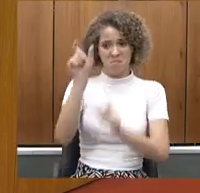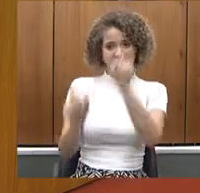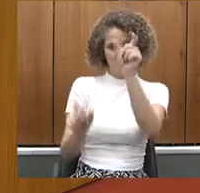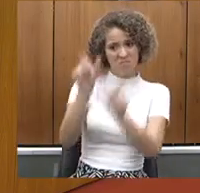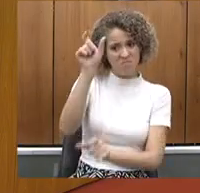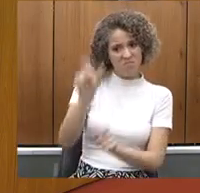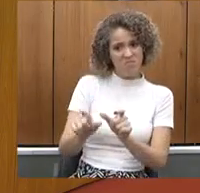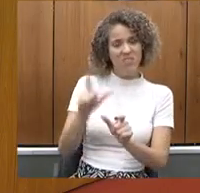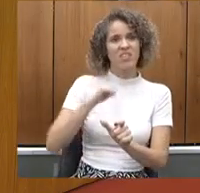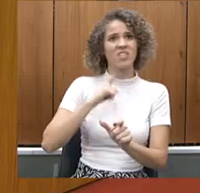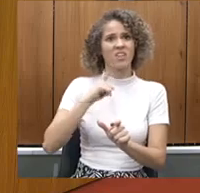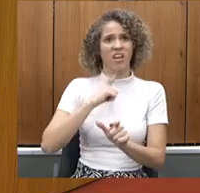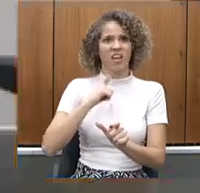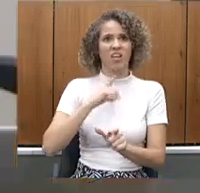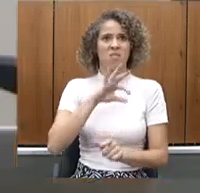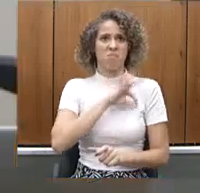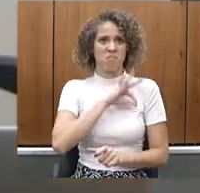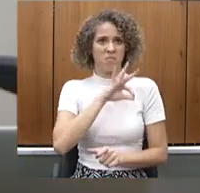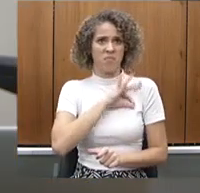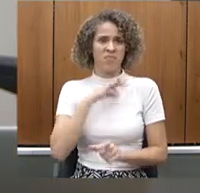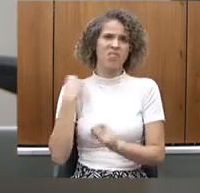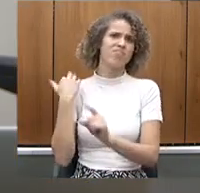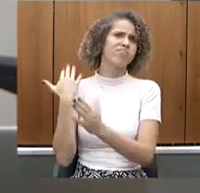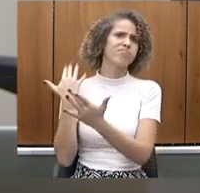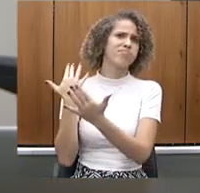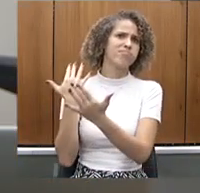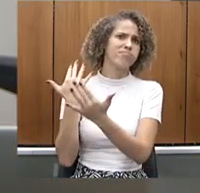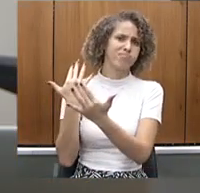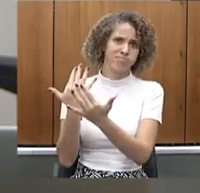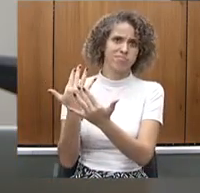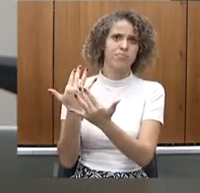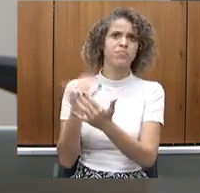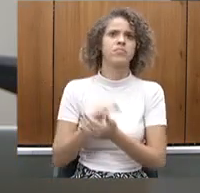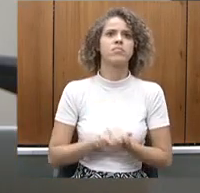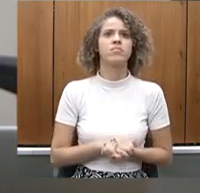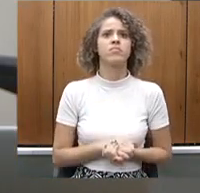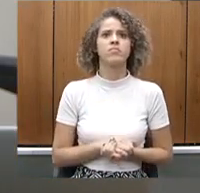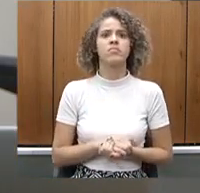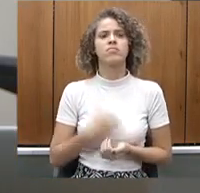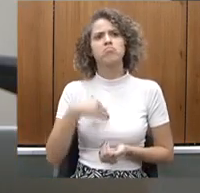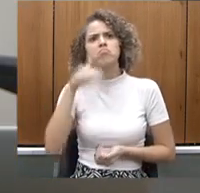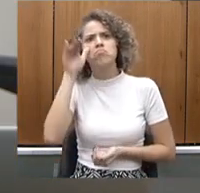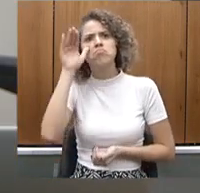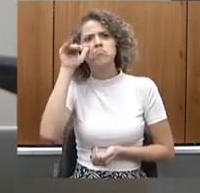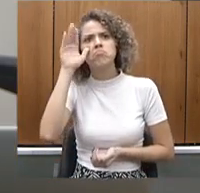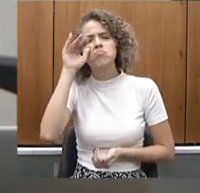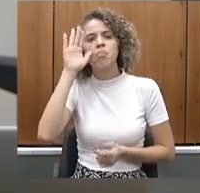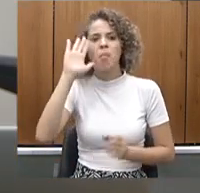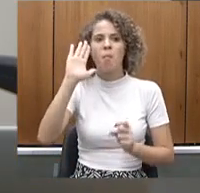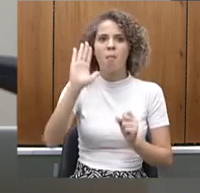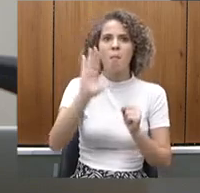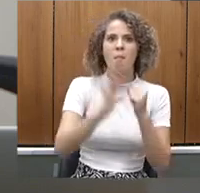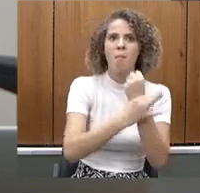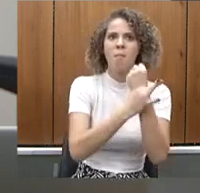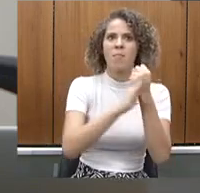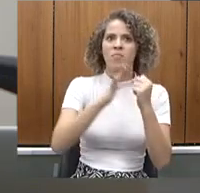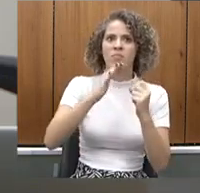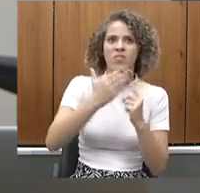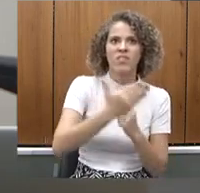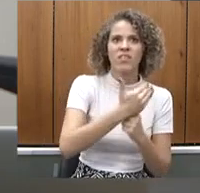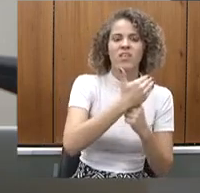a polícia tem tido nos últimos nas últimas décadas Deputado João Leite em assistir proteger amparar